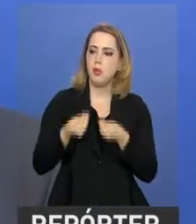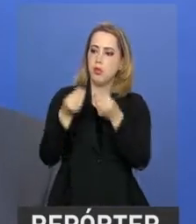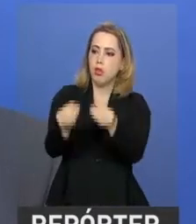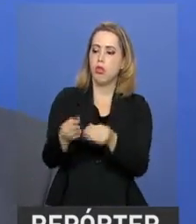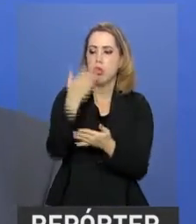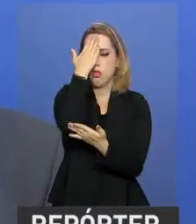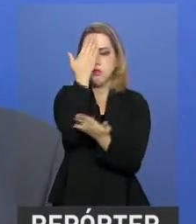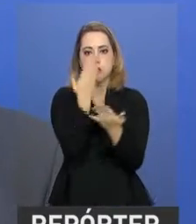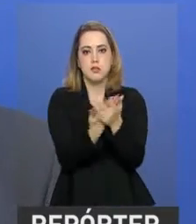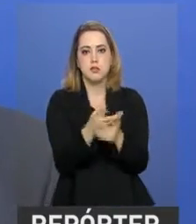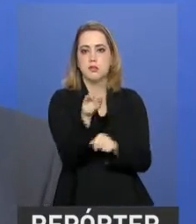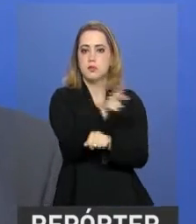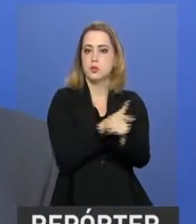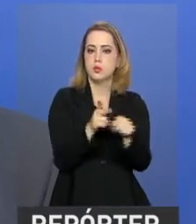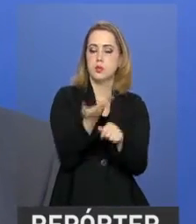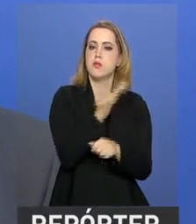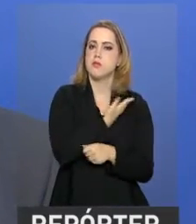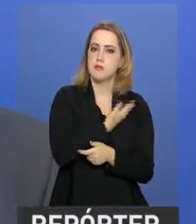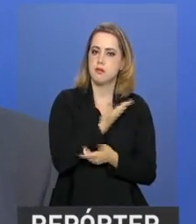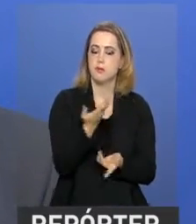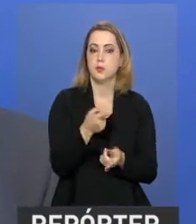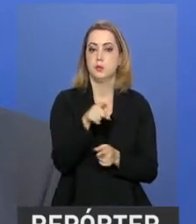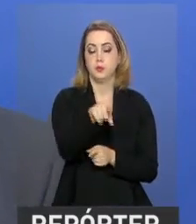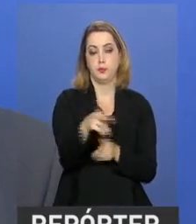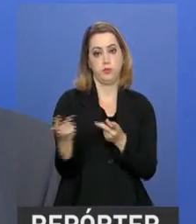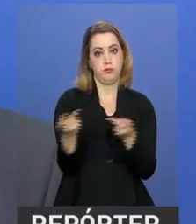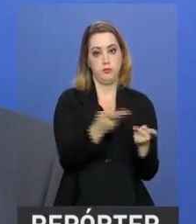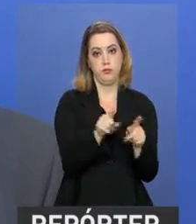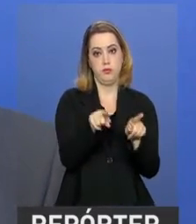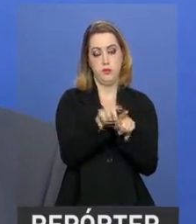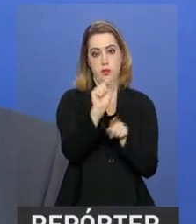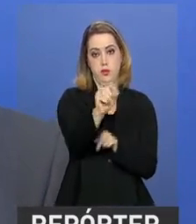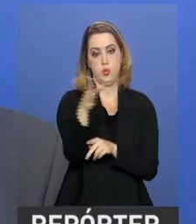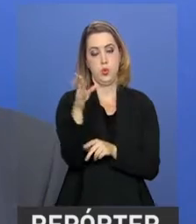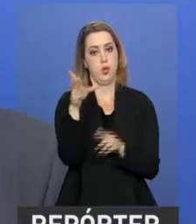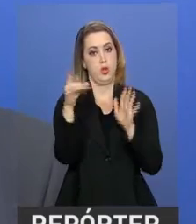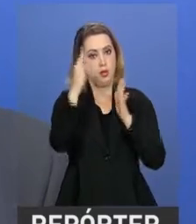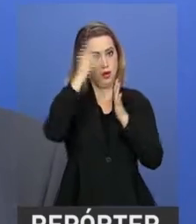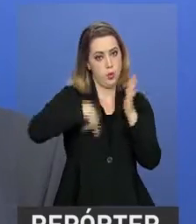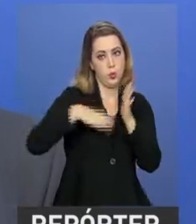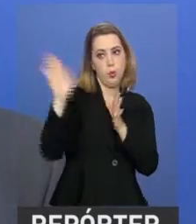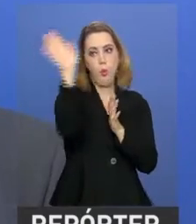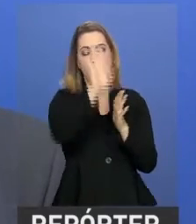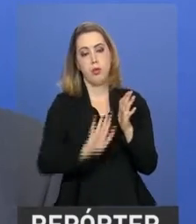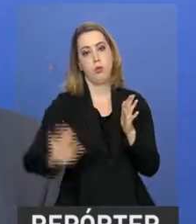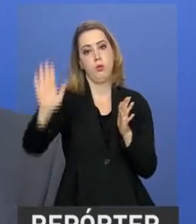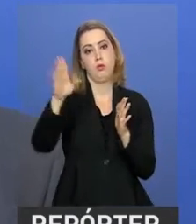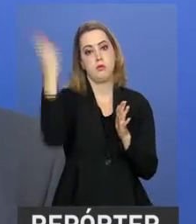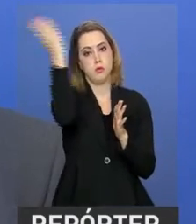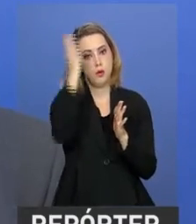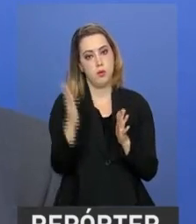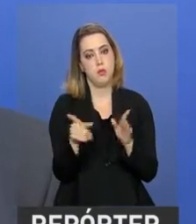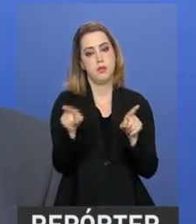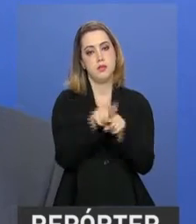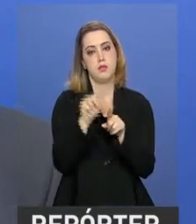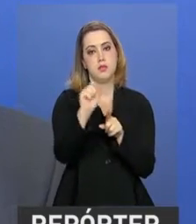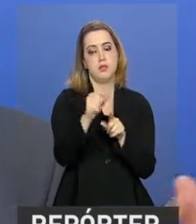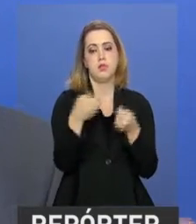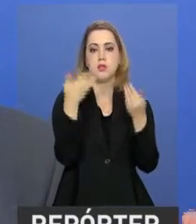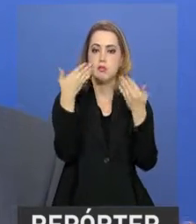este é um documento democrático este é um documento nacional este é um documento que está portanto